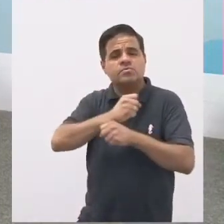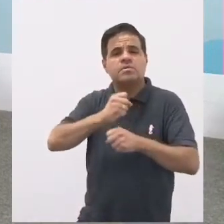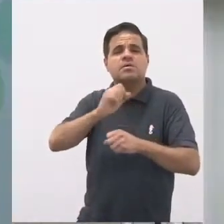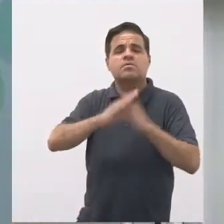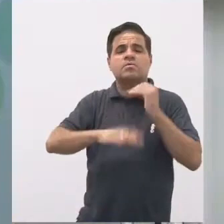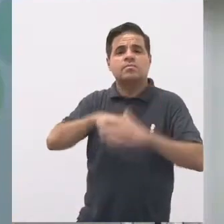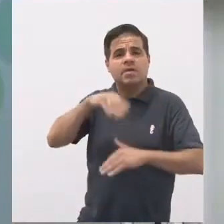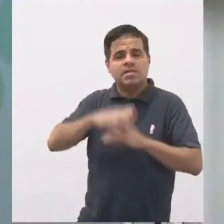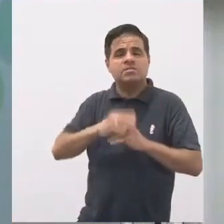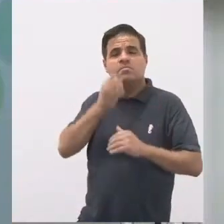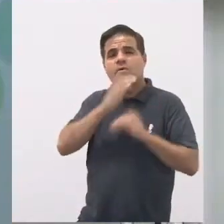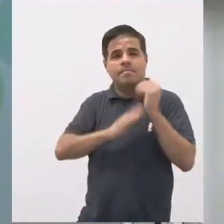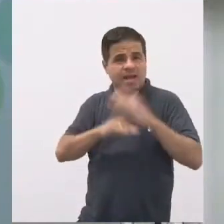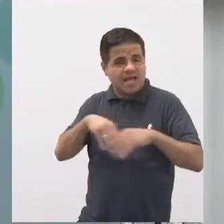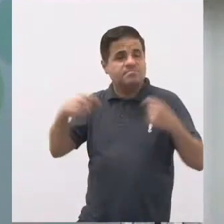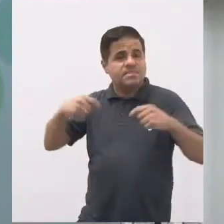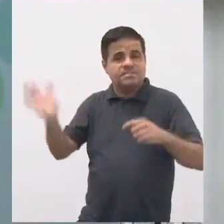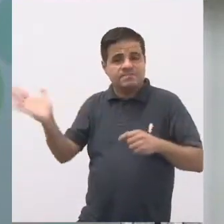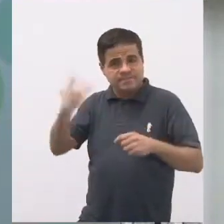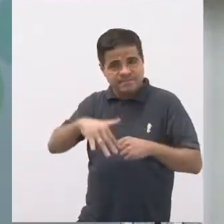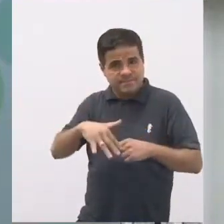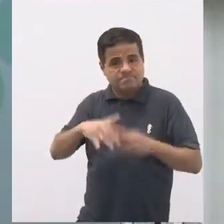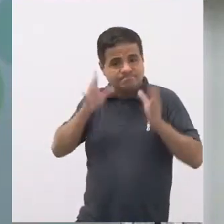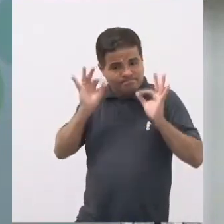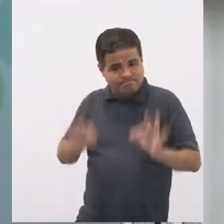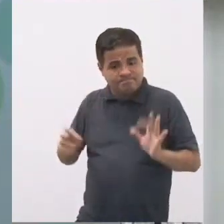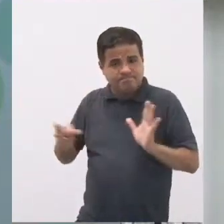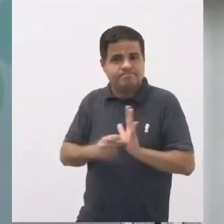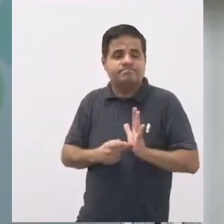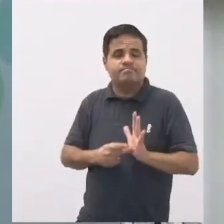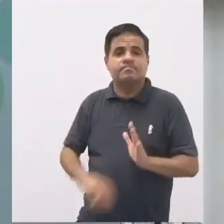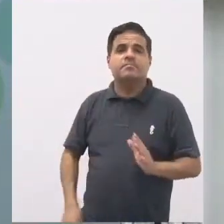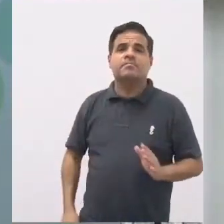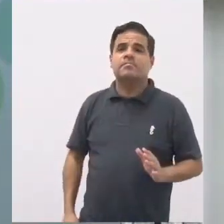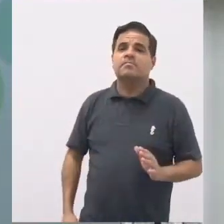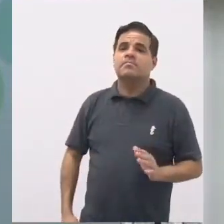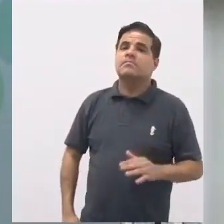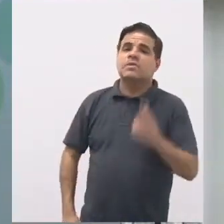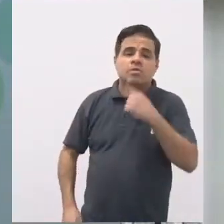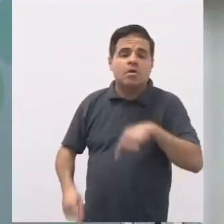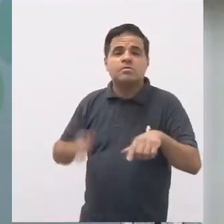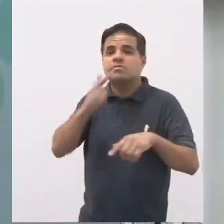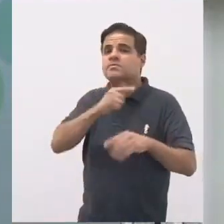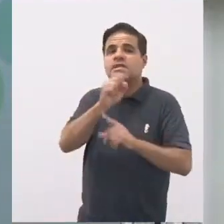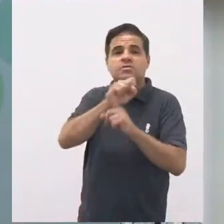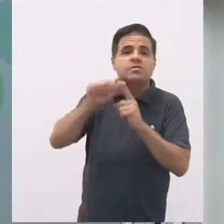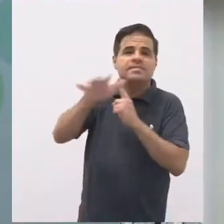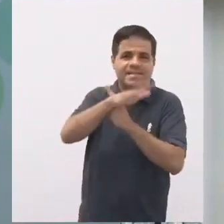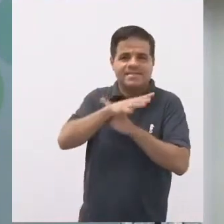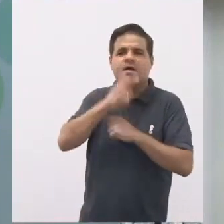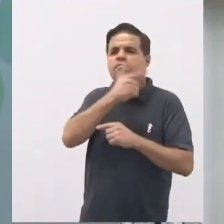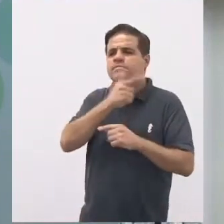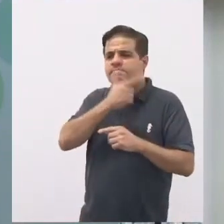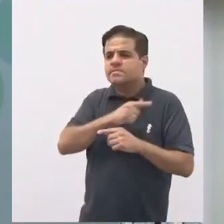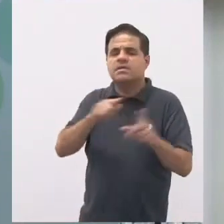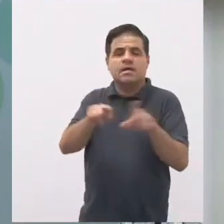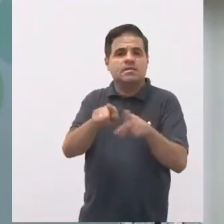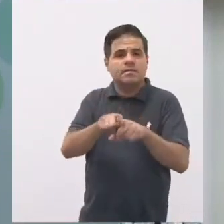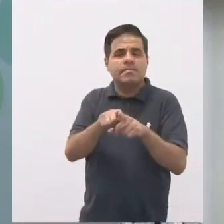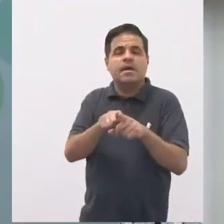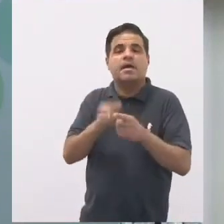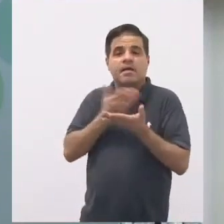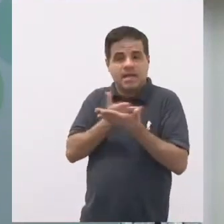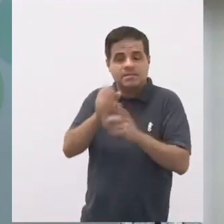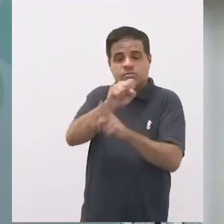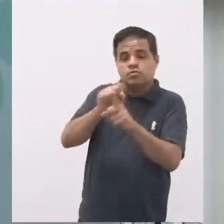colaborativa, essas boas práticas têm que vir à tona, né? Que a gente consiga socializar e sabendo que